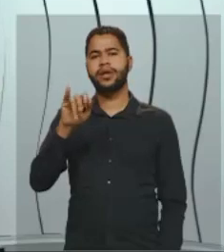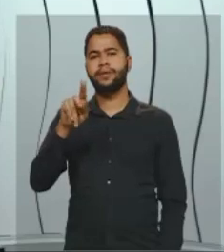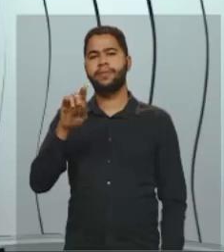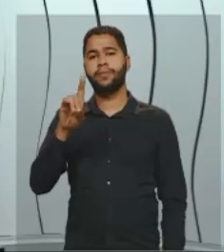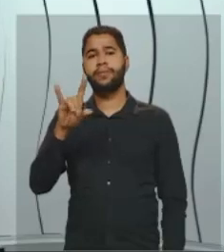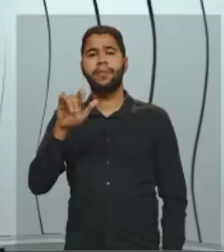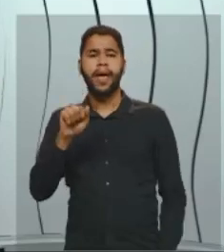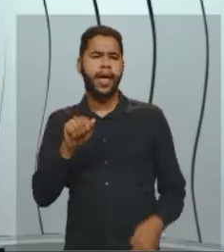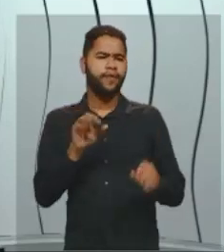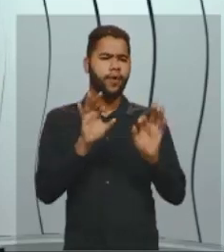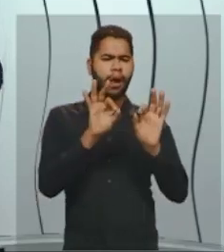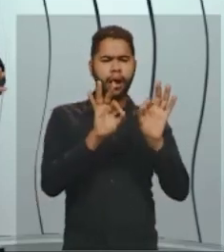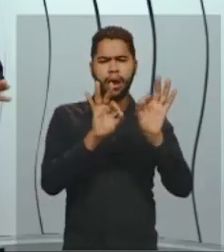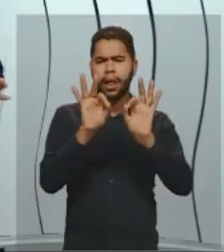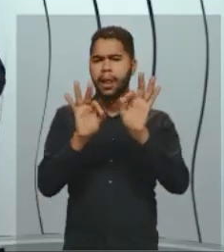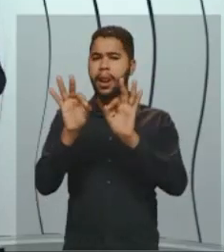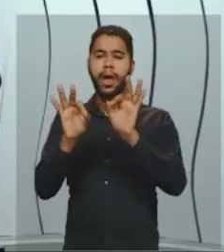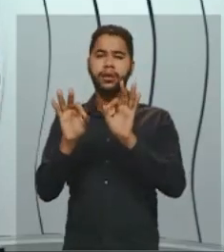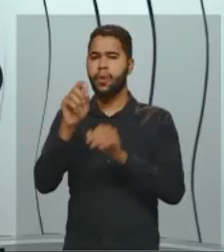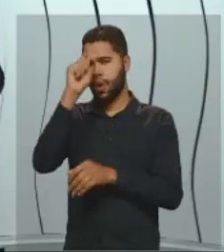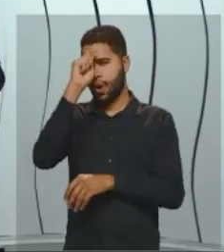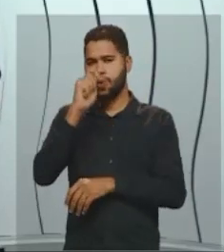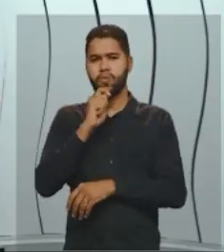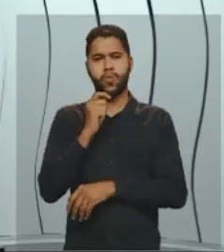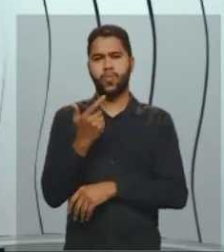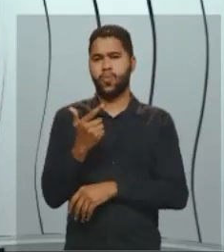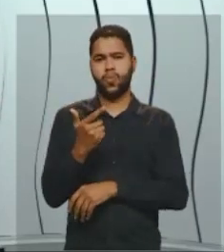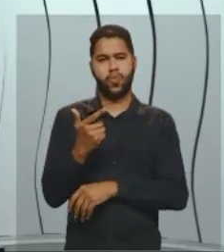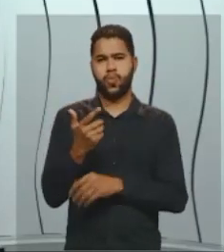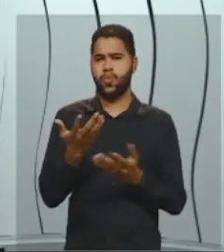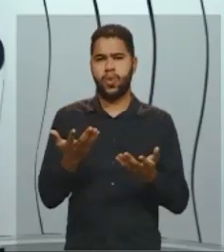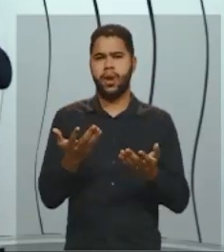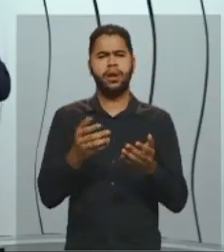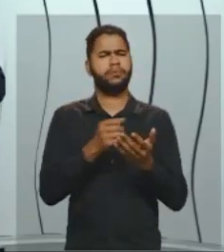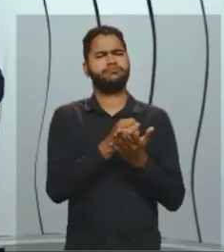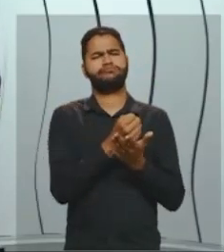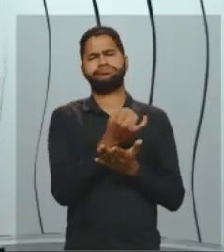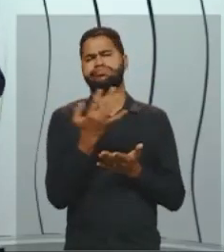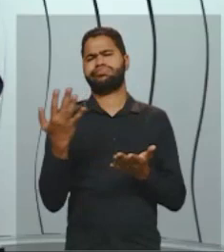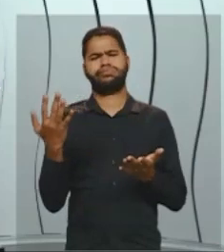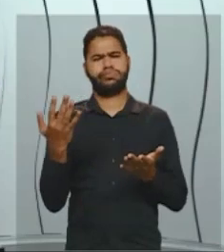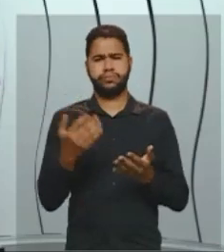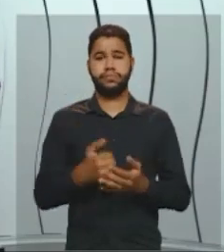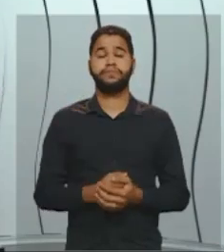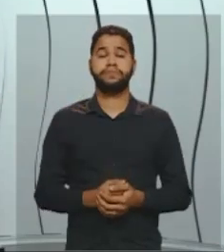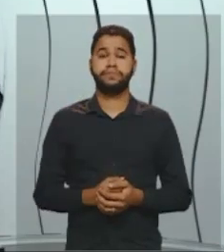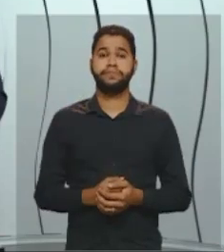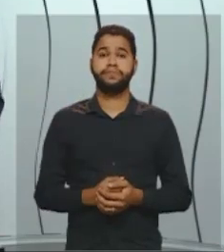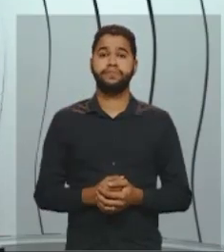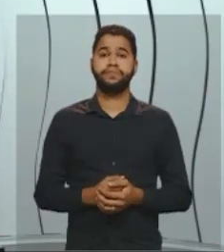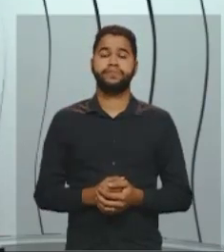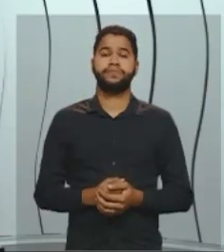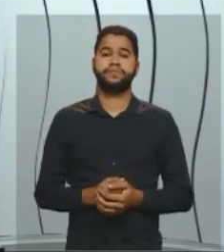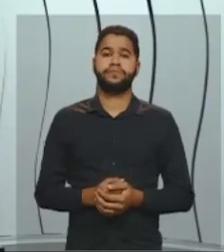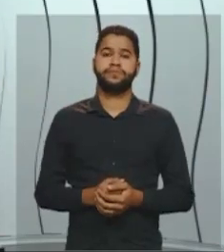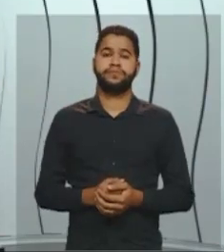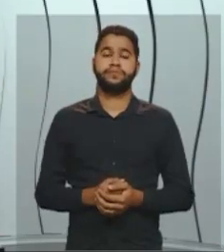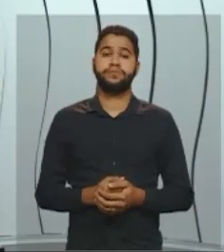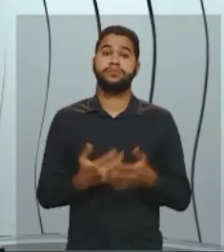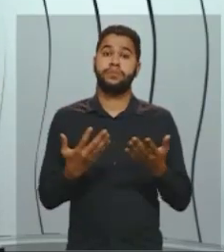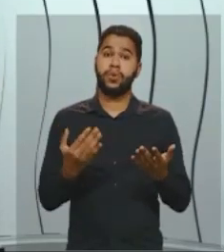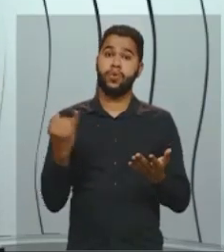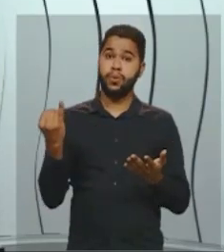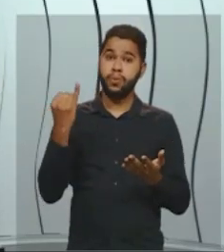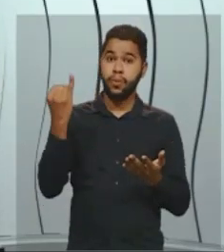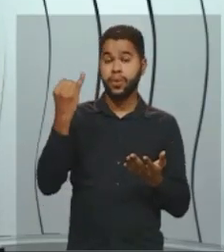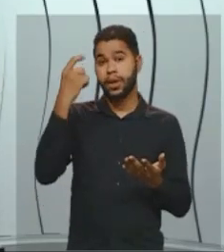outro mexeu de lá, que nem coloquei quem é o autor, que são N autores. Uma coisa vai mexendo na outra. Mas o